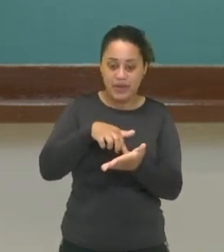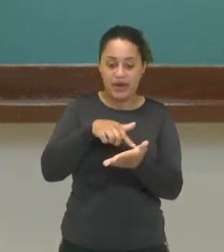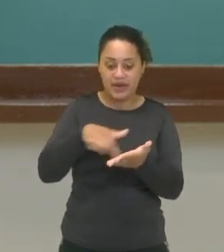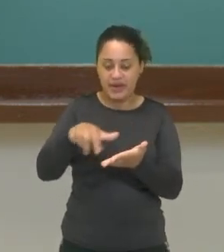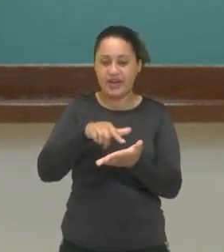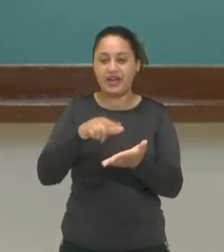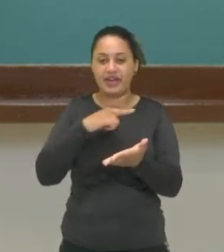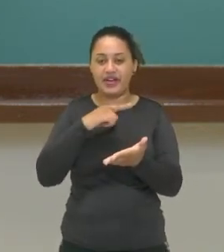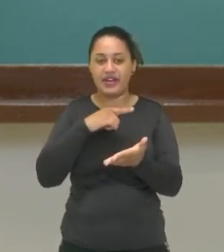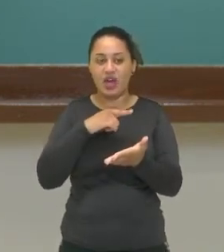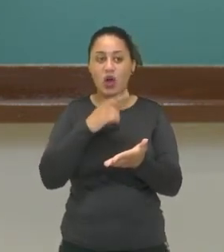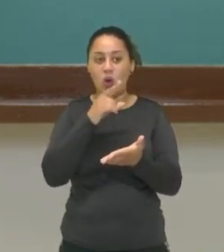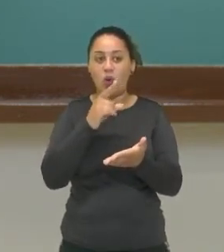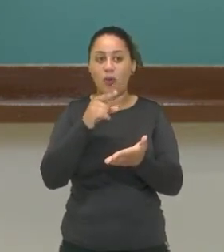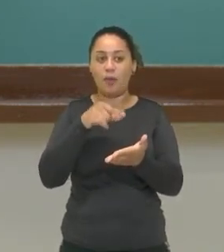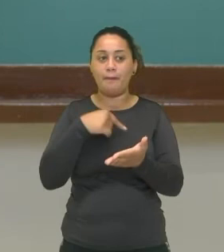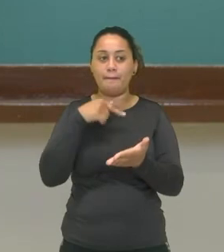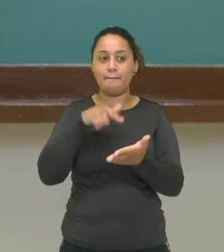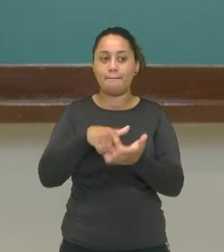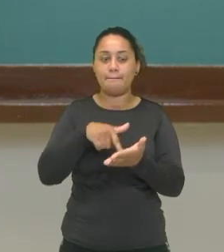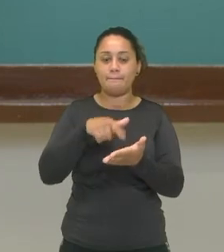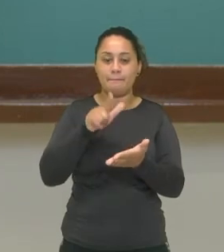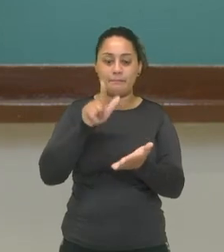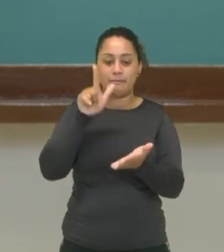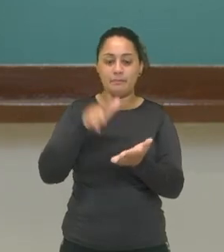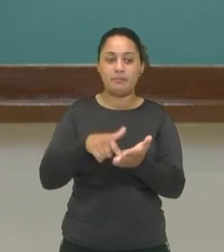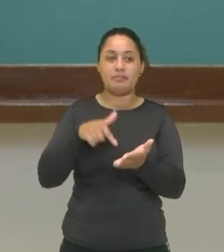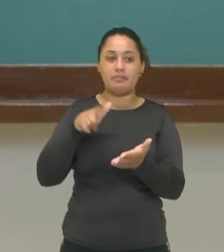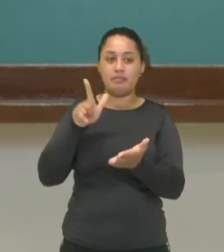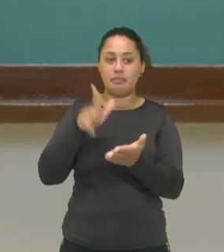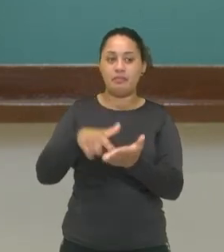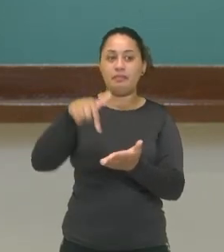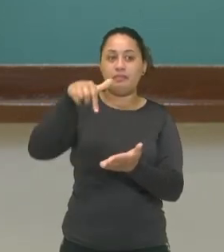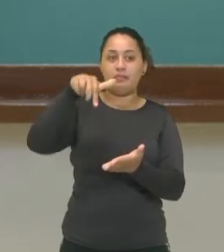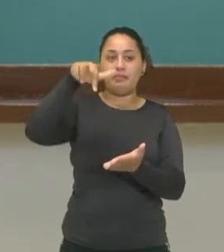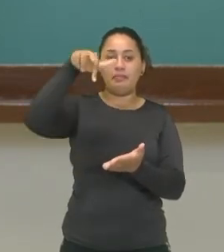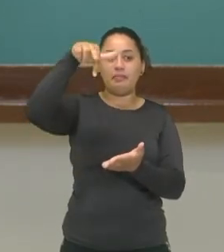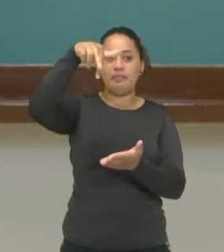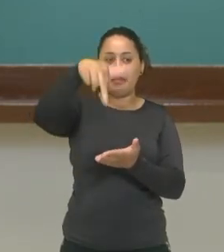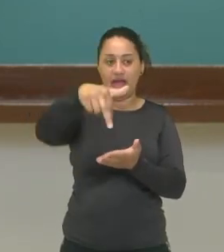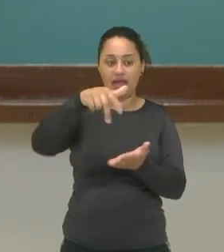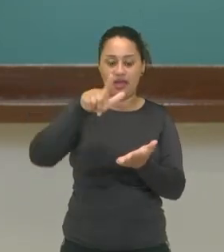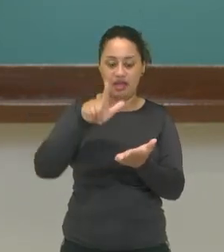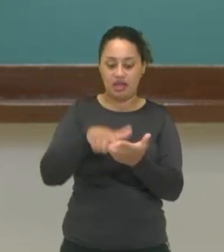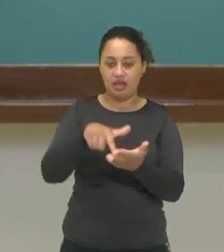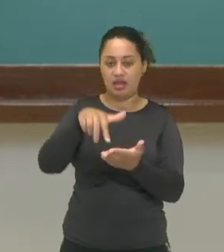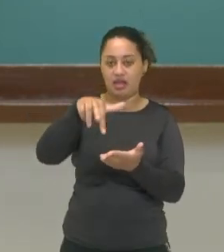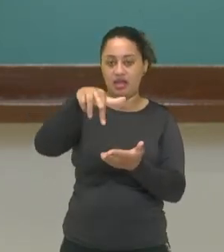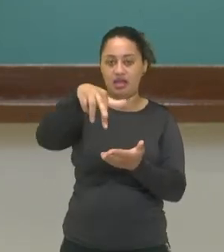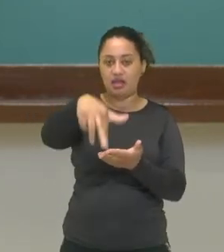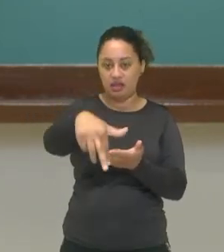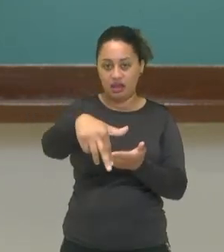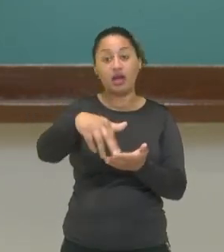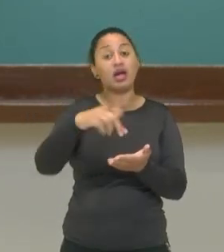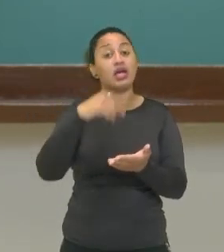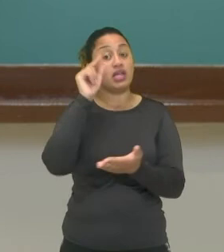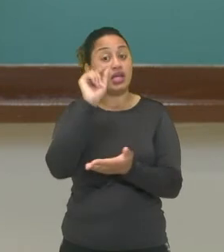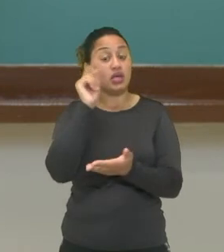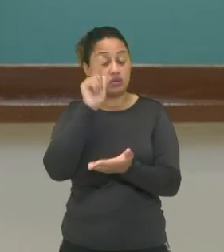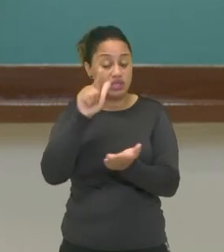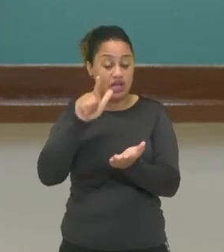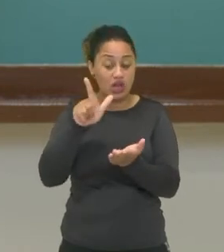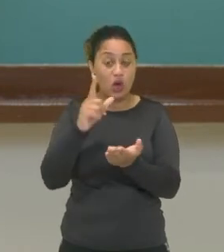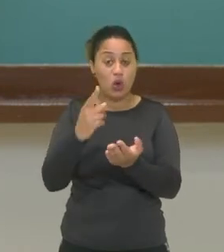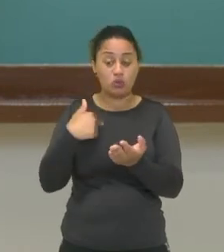com o mesmo pé e apoiar na água com o pé contrário, tá? Então, o bom corredor desse tipo de